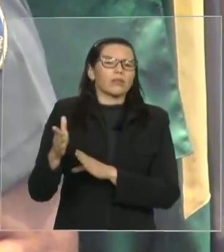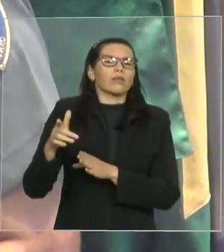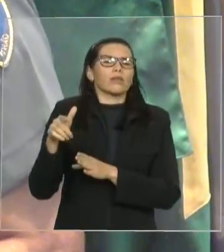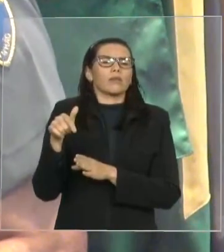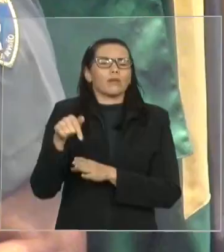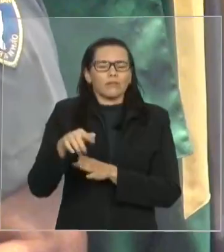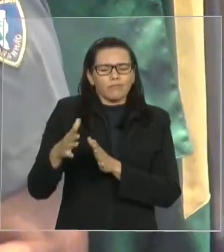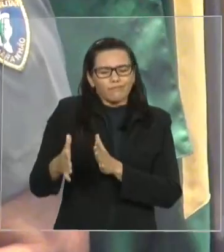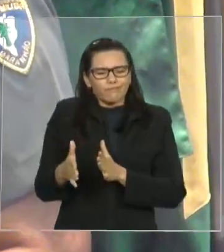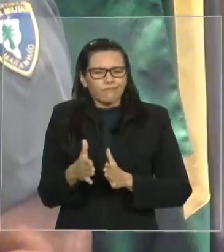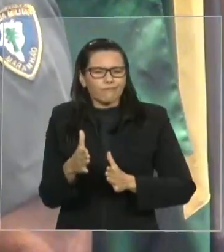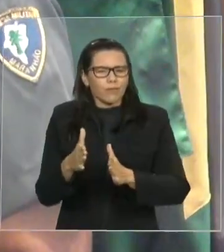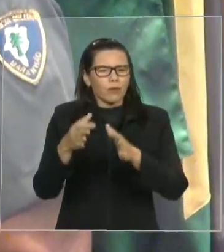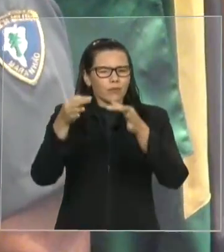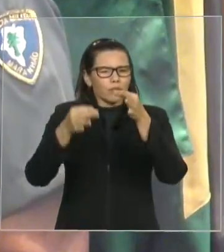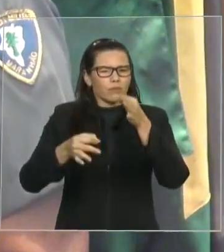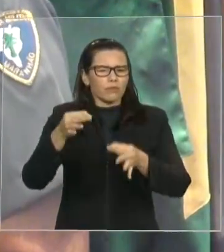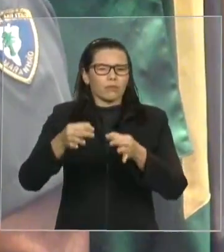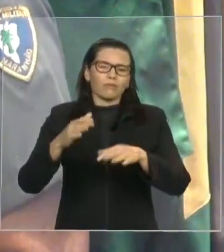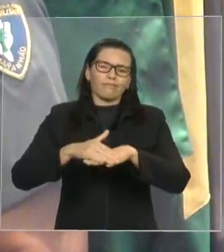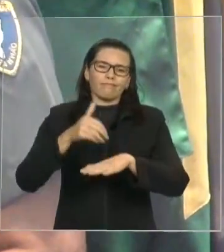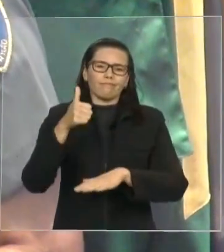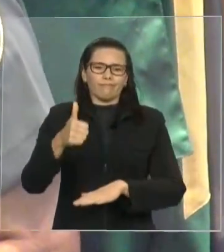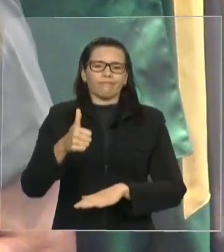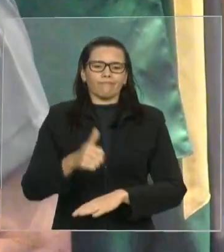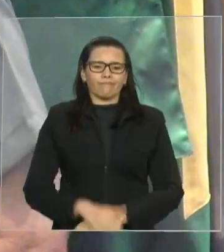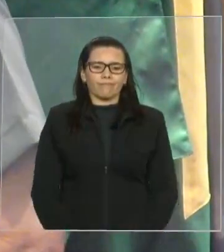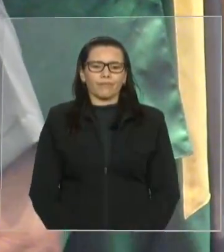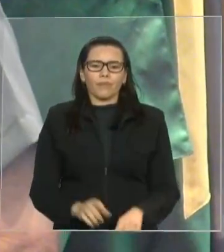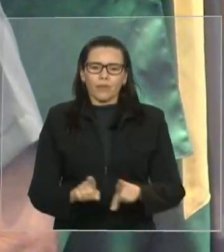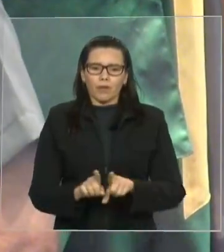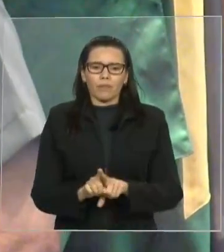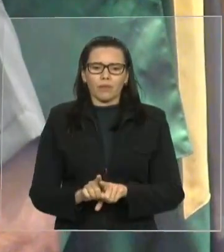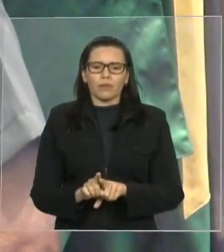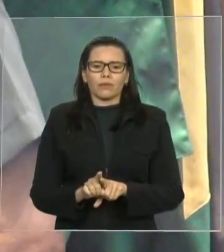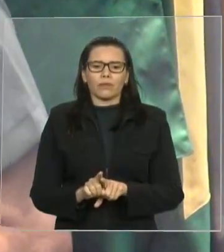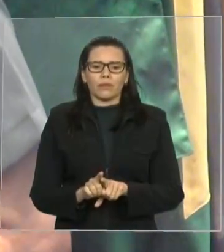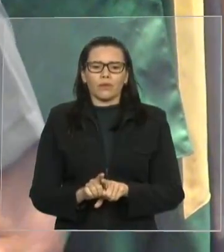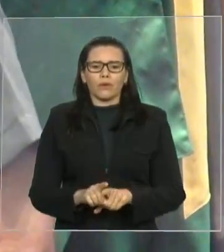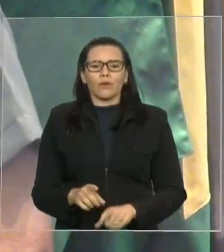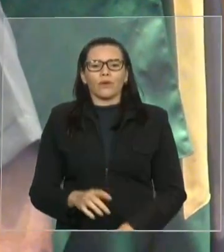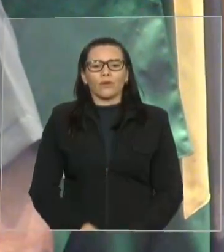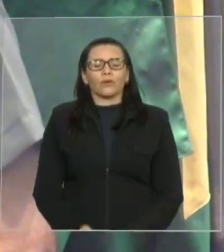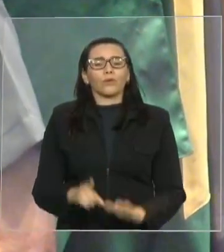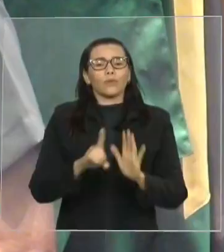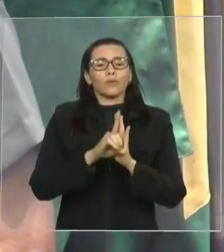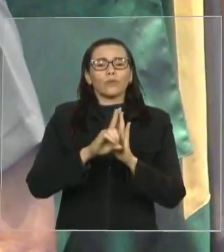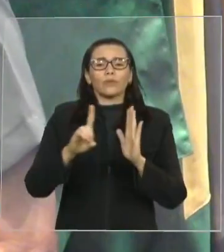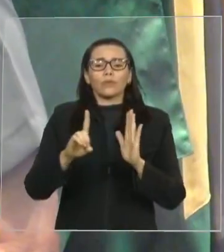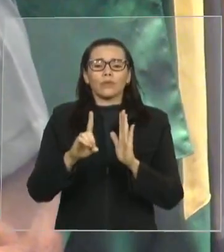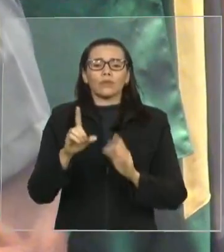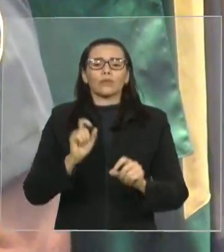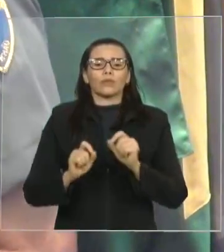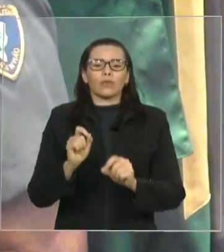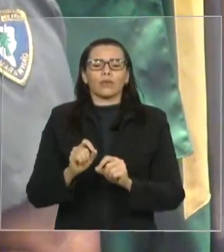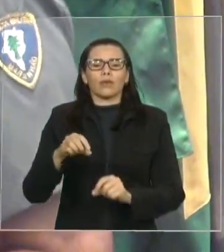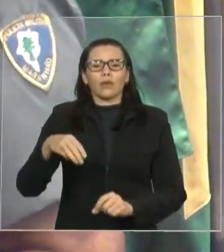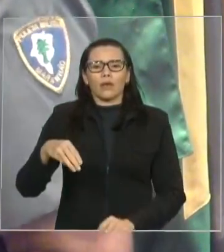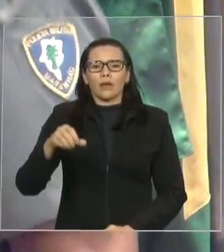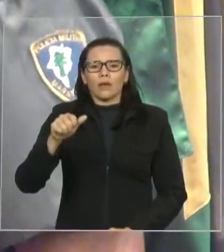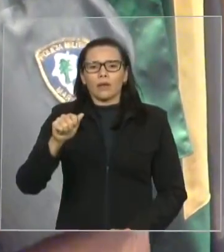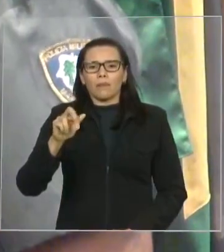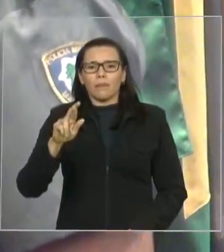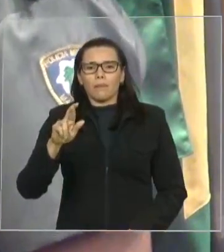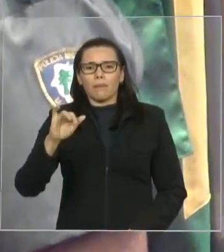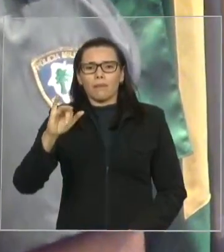adulto melhor. E, por último, que foi criado recentemente pelo governo do Estado, o decreto de criação da Patrulha Maria da Penha, que